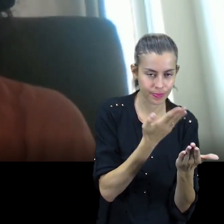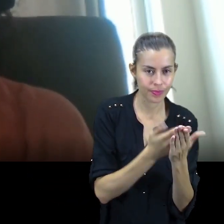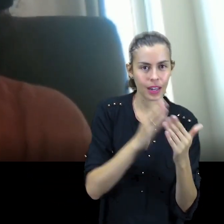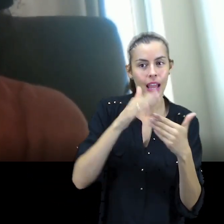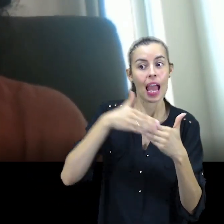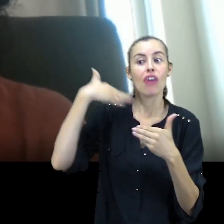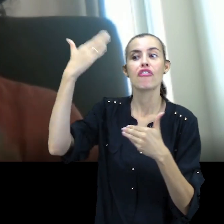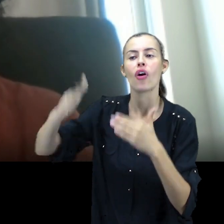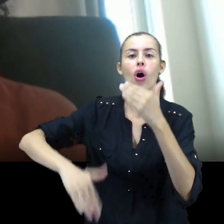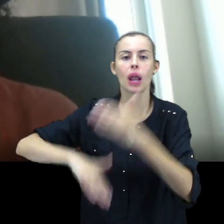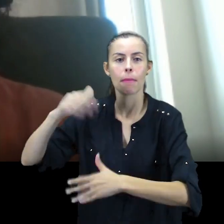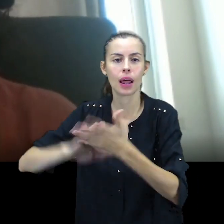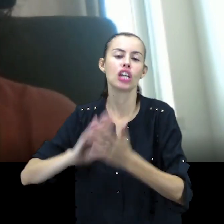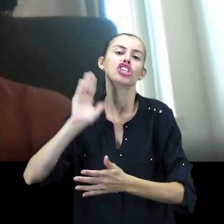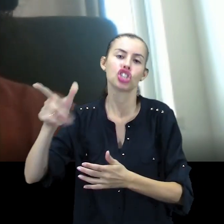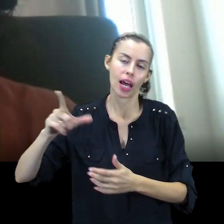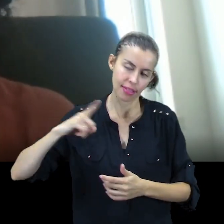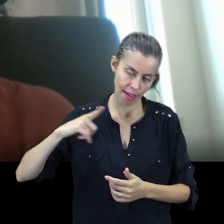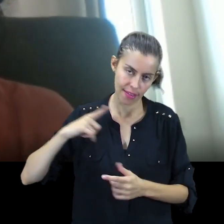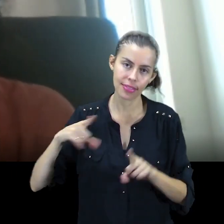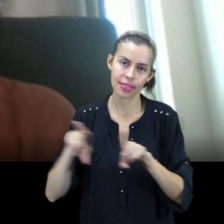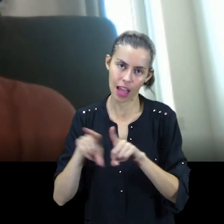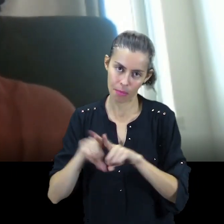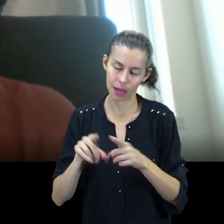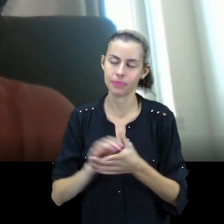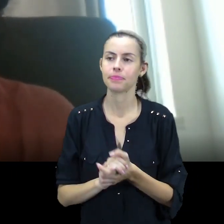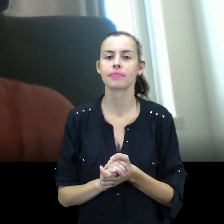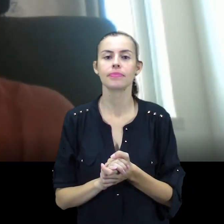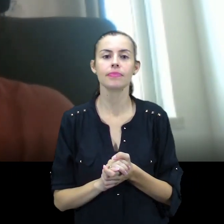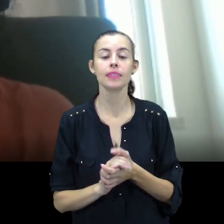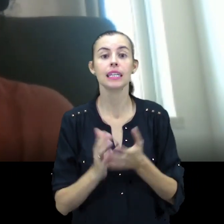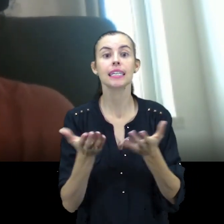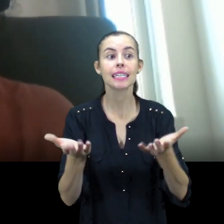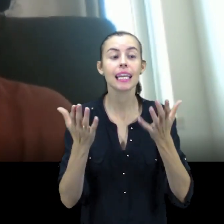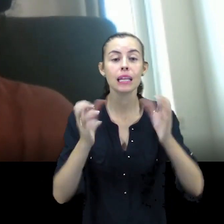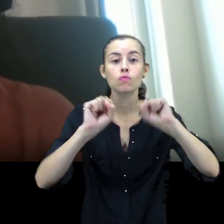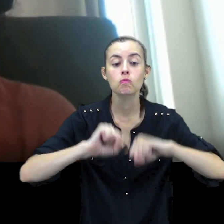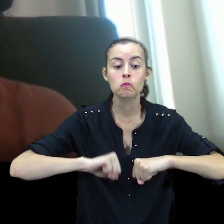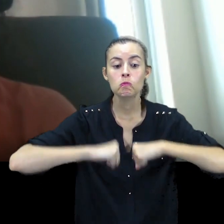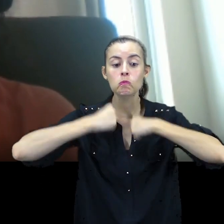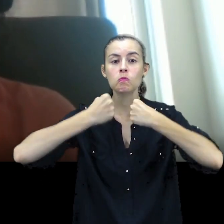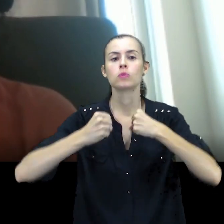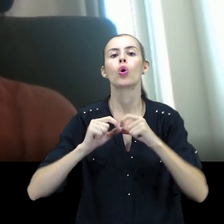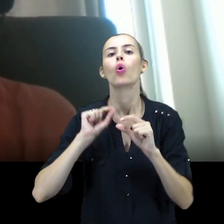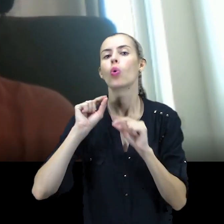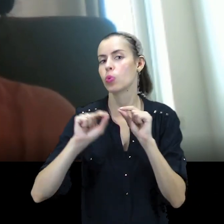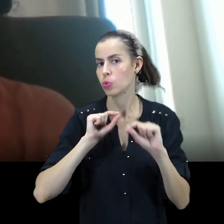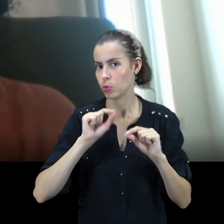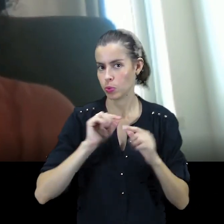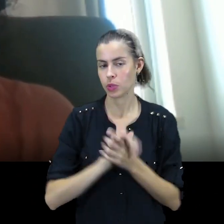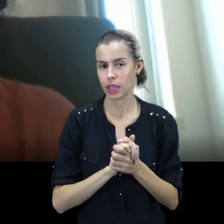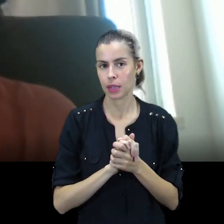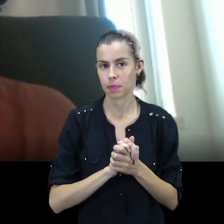repensem como fazer essas práticas, como fazer essa atuação dentro dos estabelecimentos de